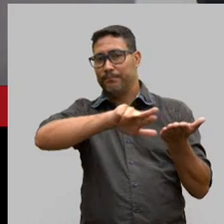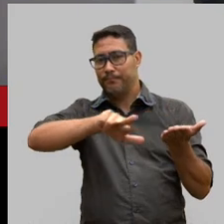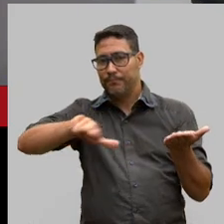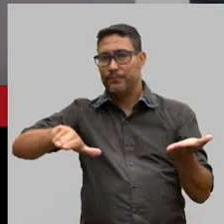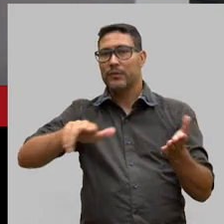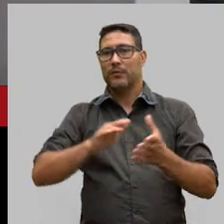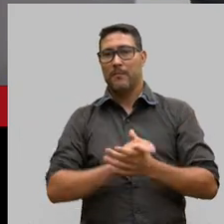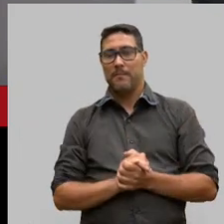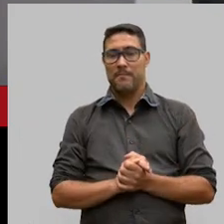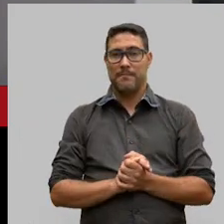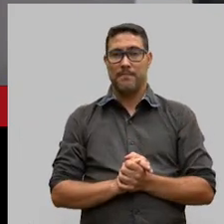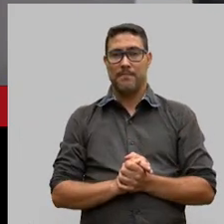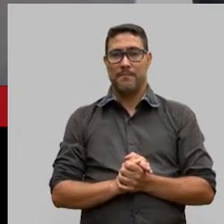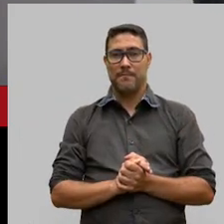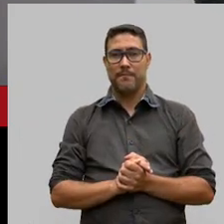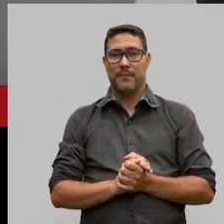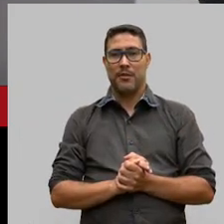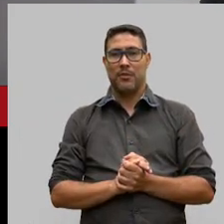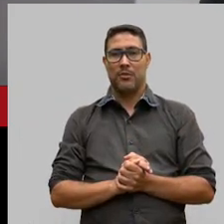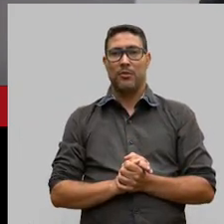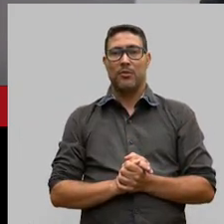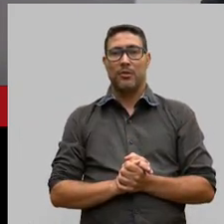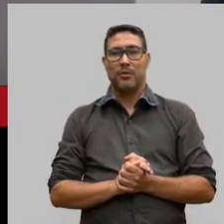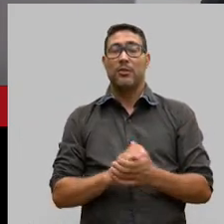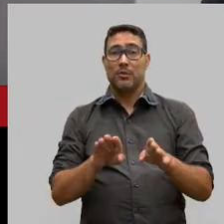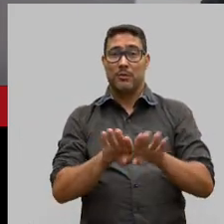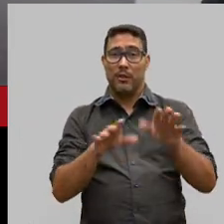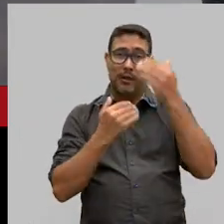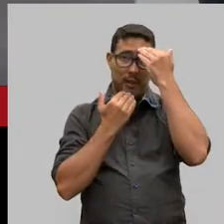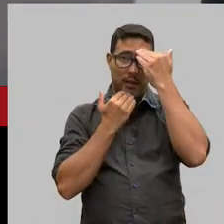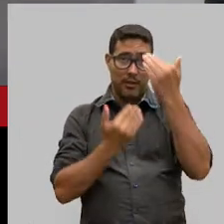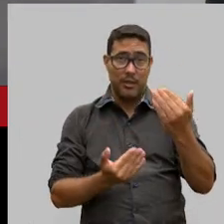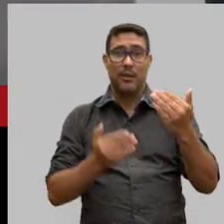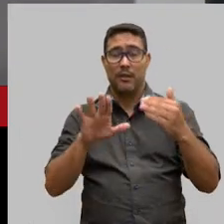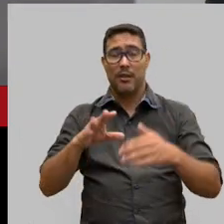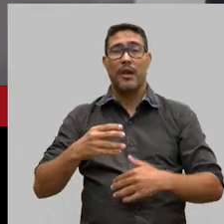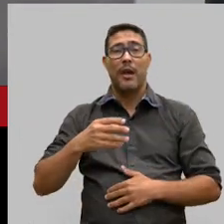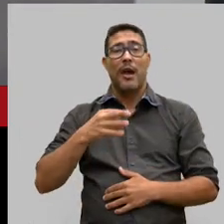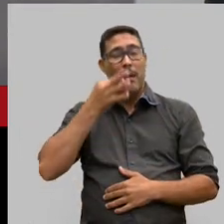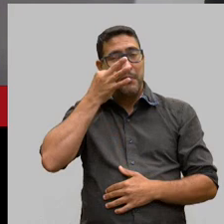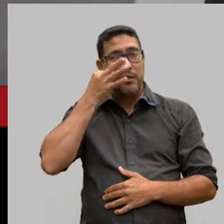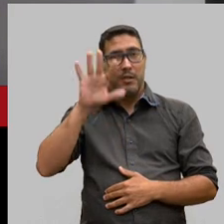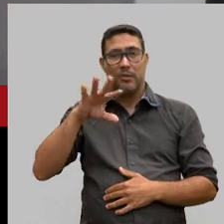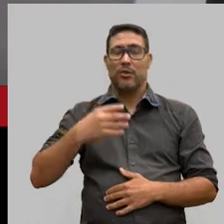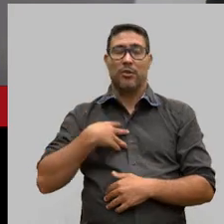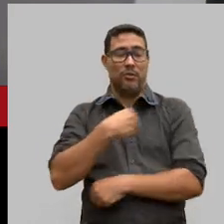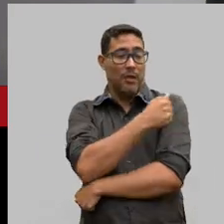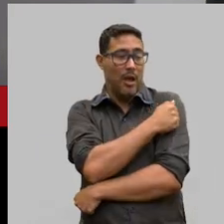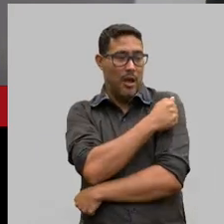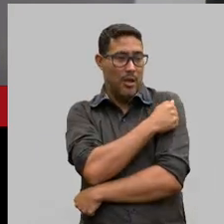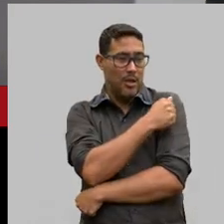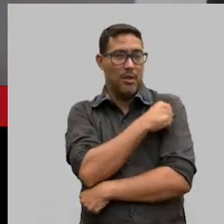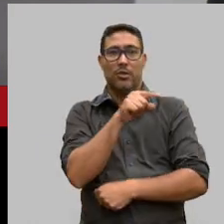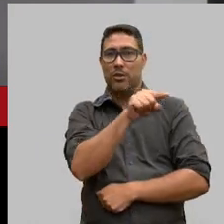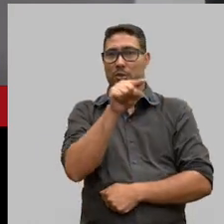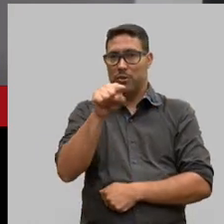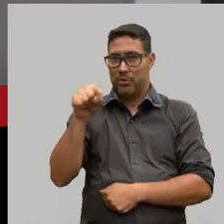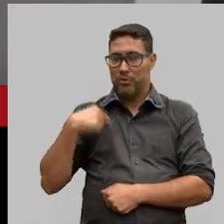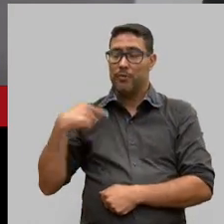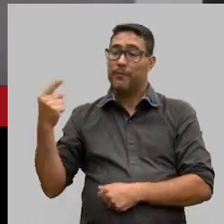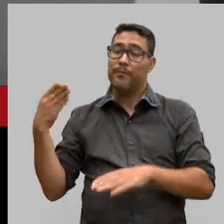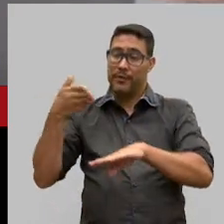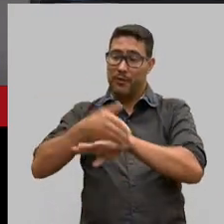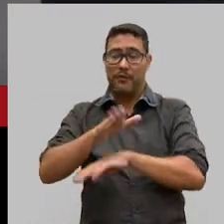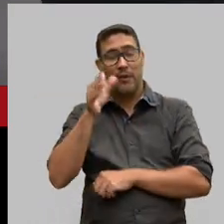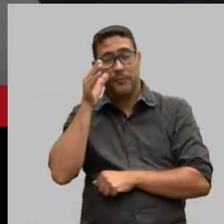eh que gostaria de agradecer a presença dos nossos alunos aqui que vieram para prestigiar o Cristiano como colega de sala